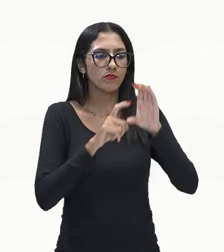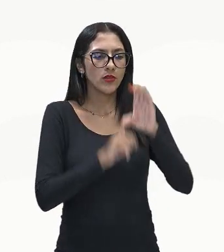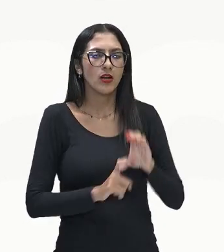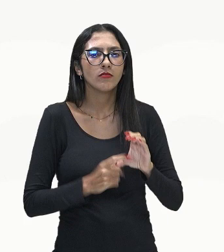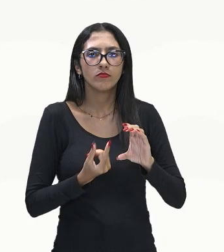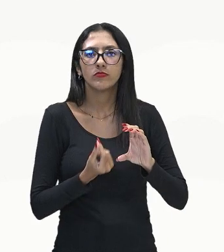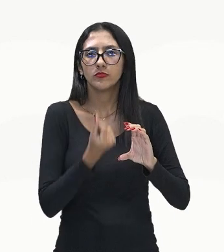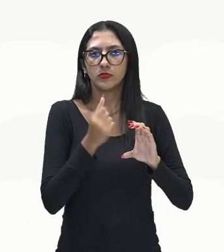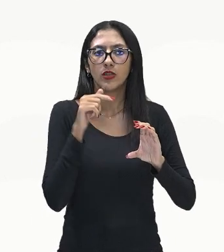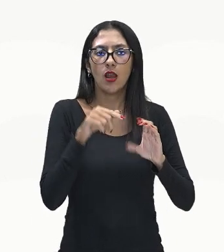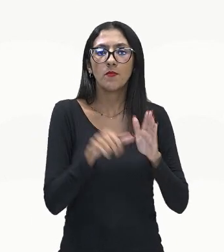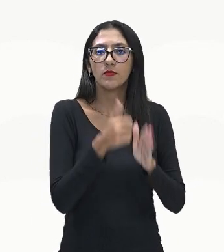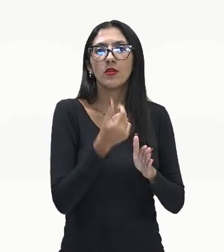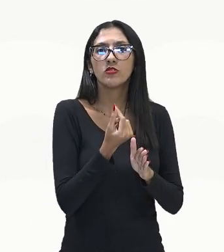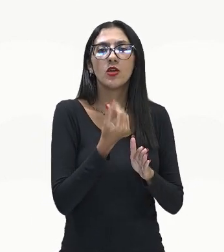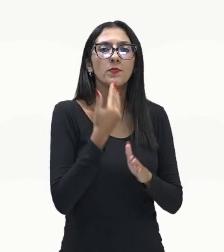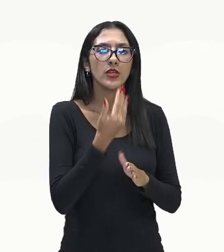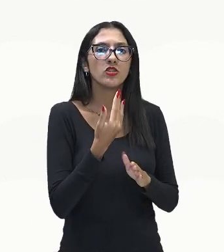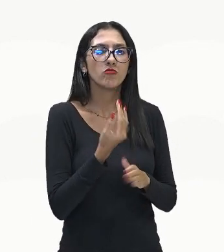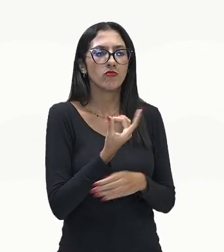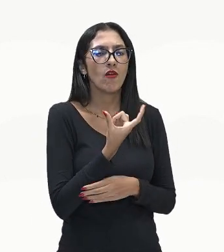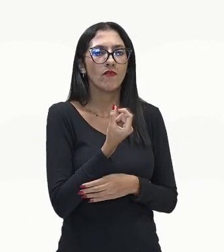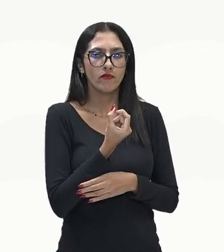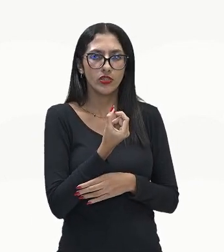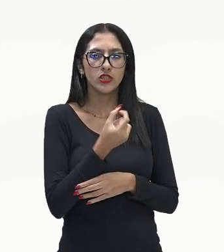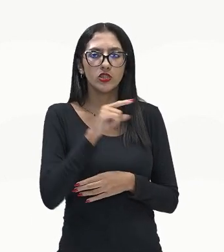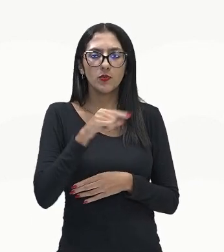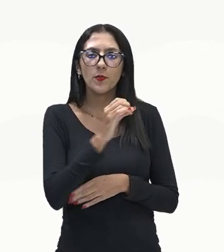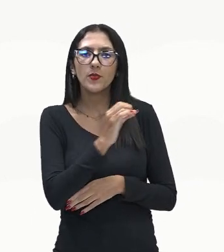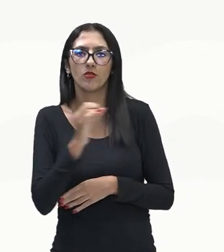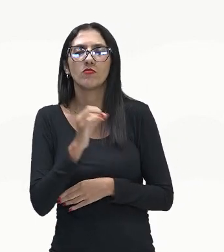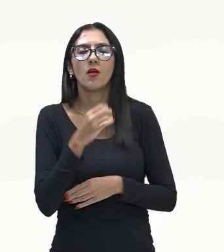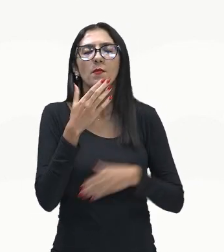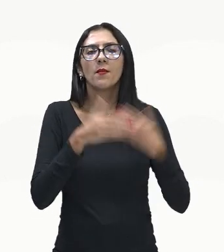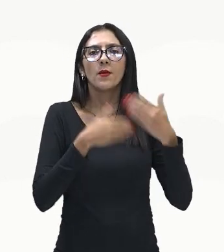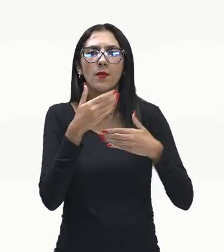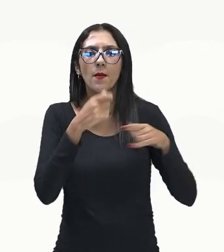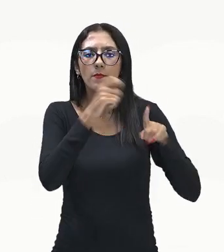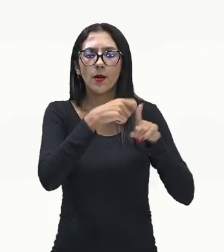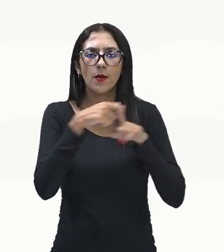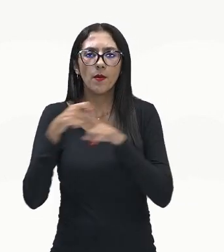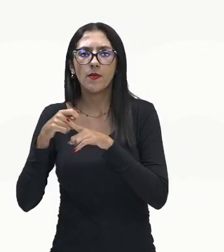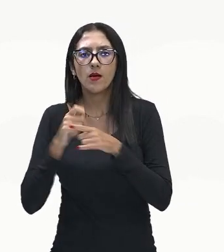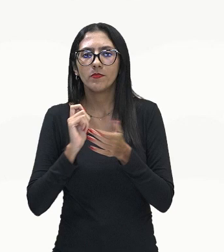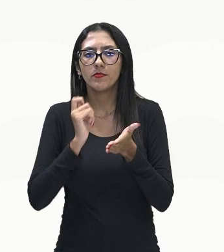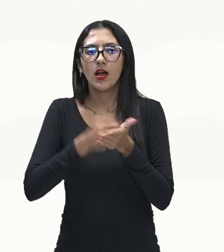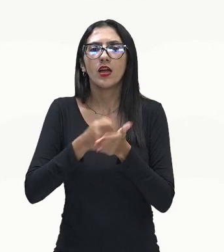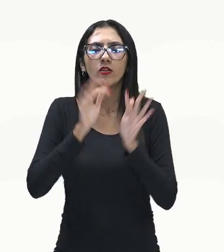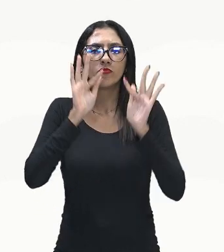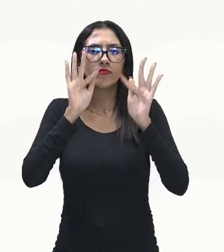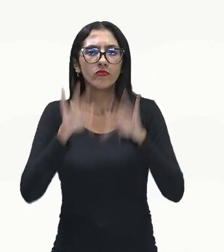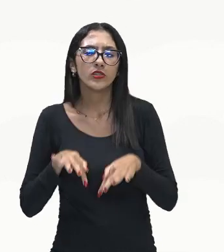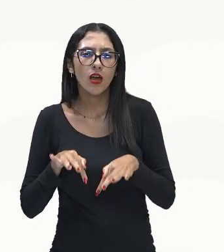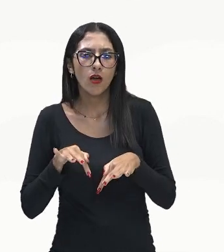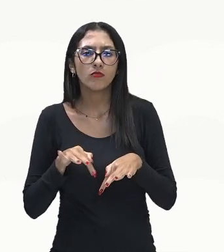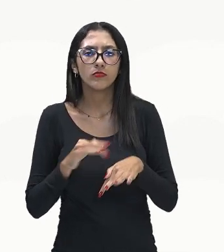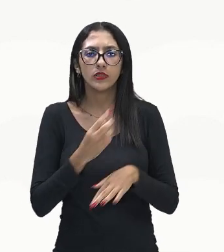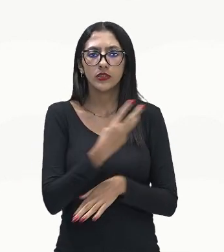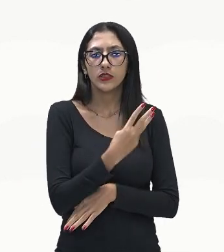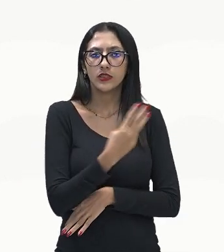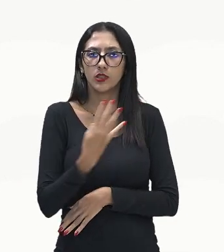20 mil, mas quando se paga ao longo dos 3 anos a essa taxa de juros, o valor que vai ser pago vai ser de